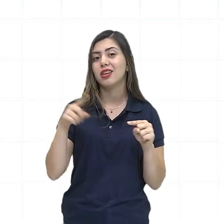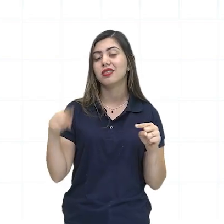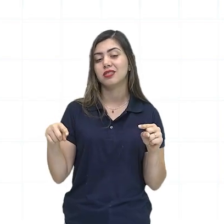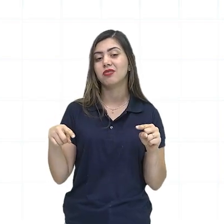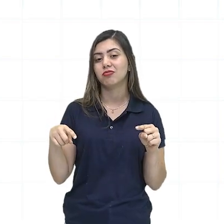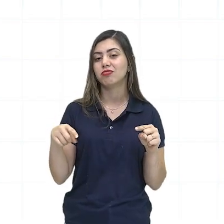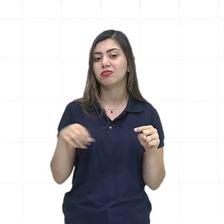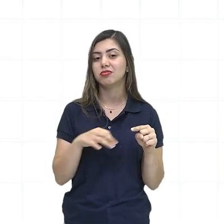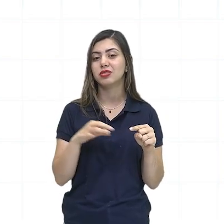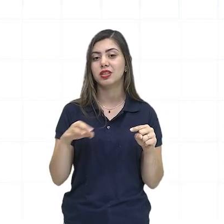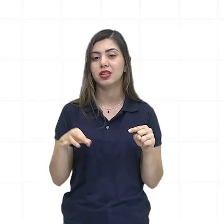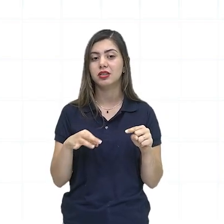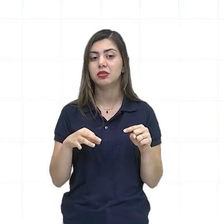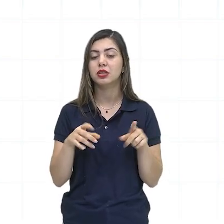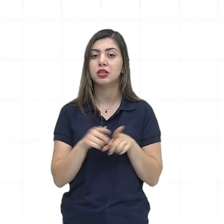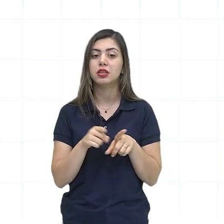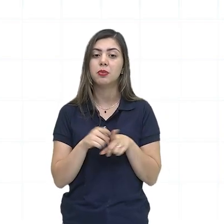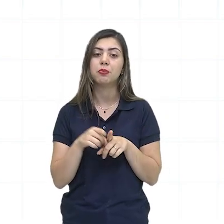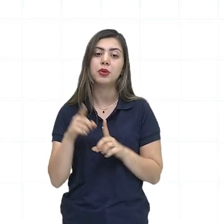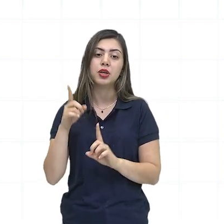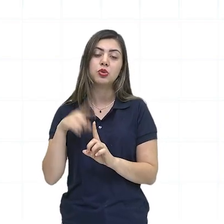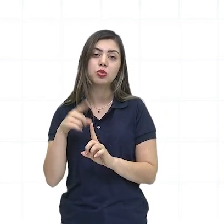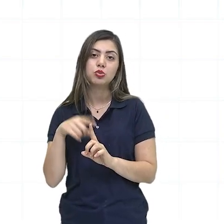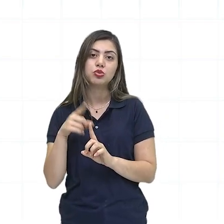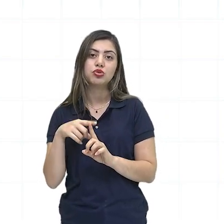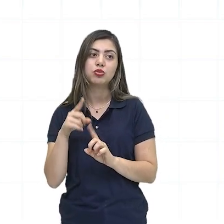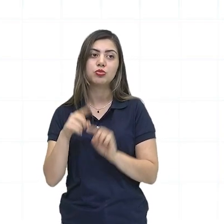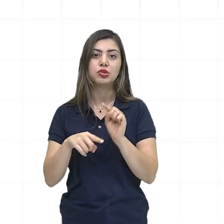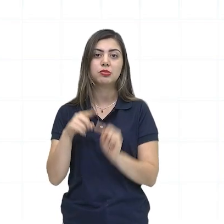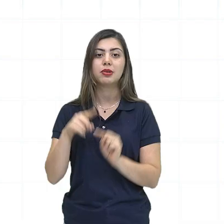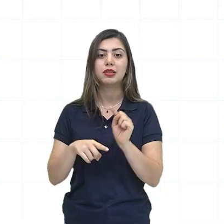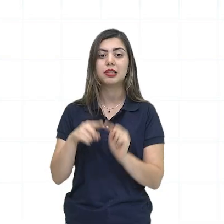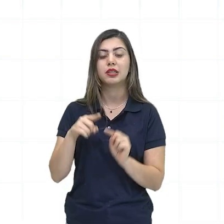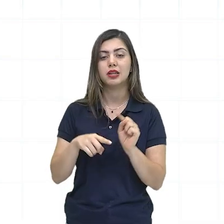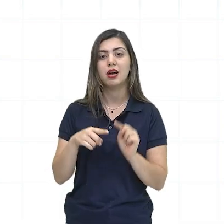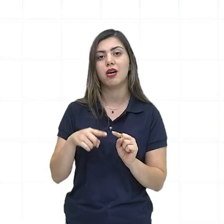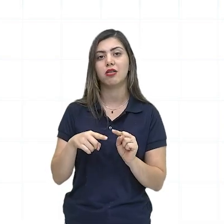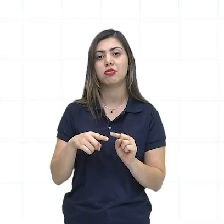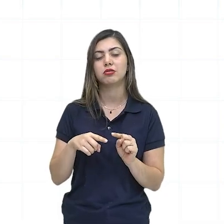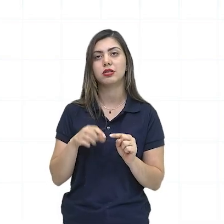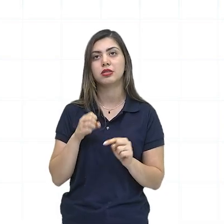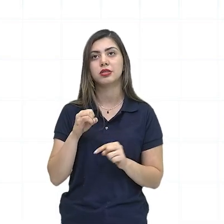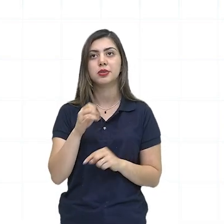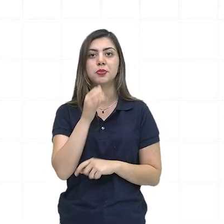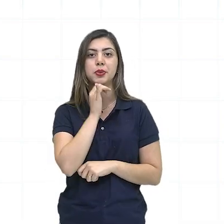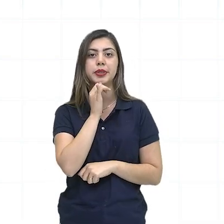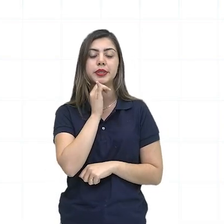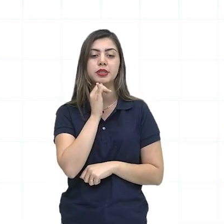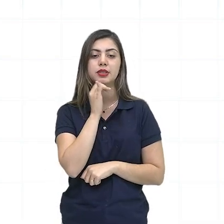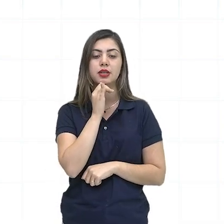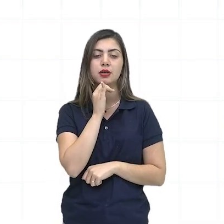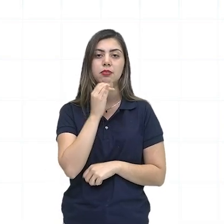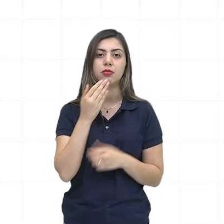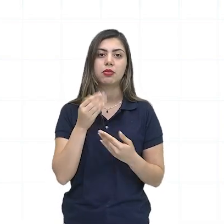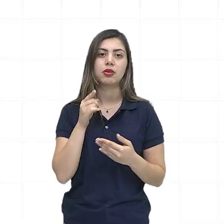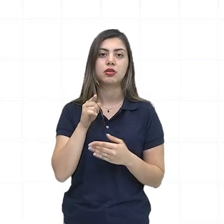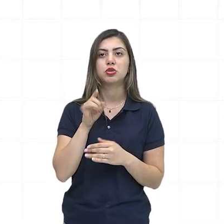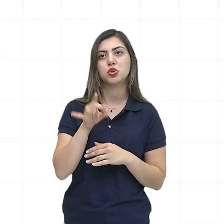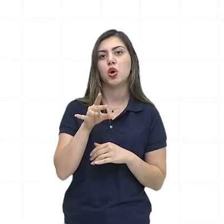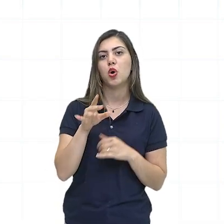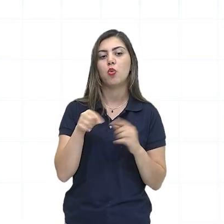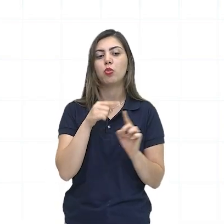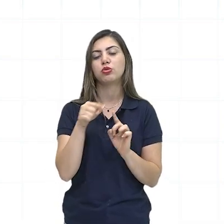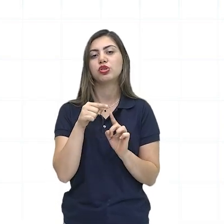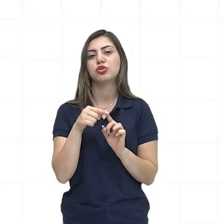tá? Principalmente ali, dependendo se é um dardo que tem aí o sentido de